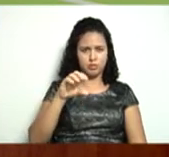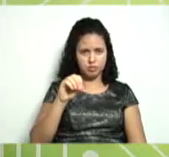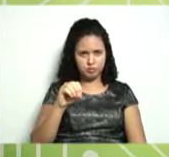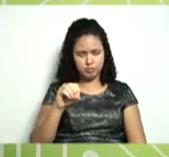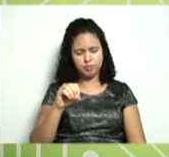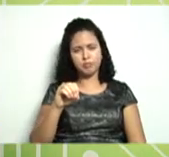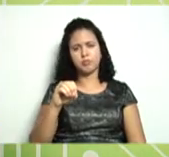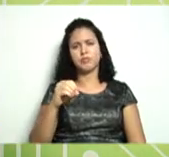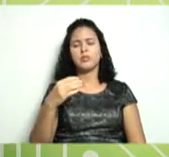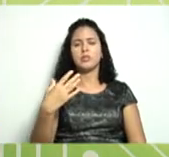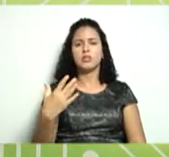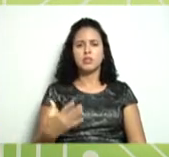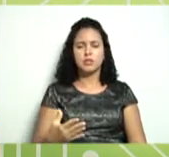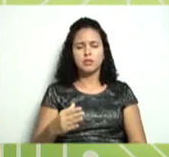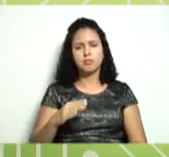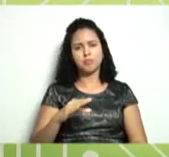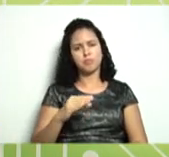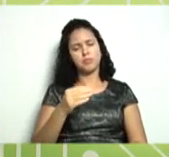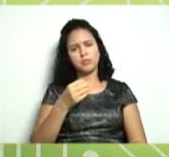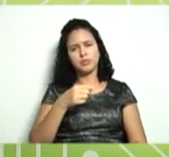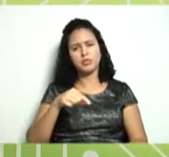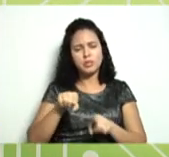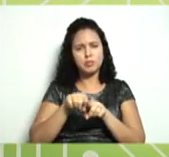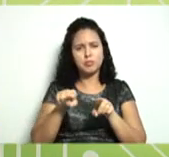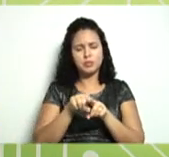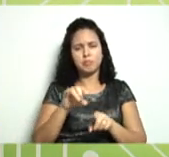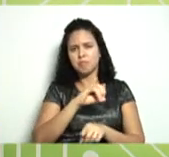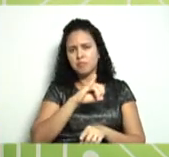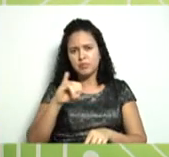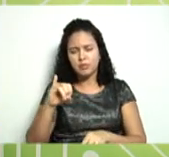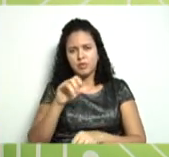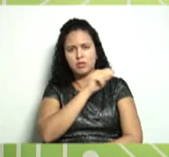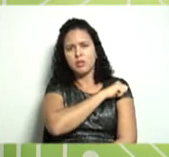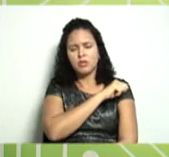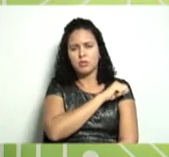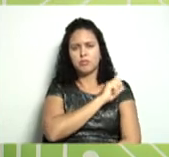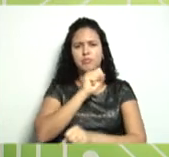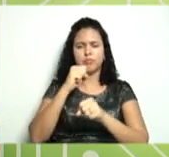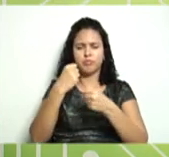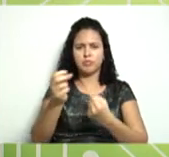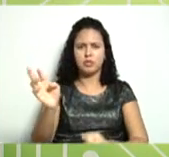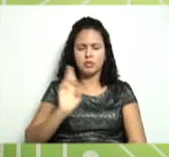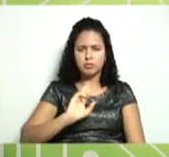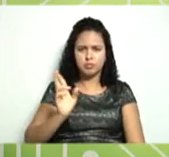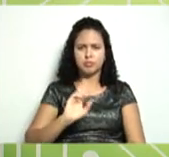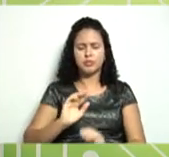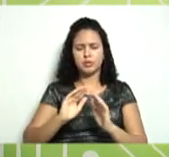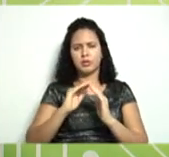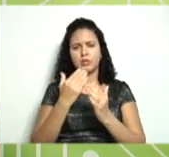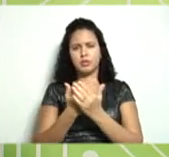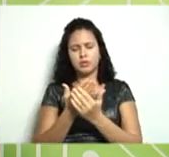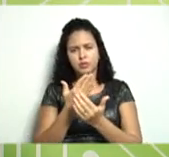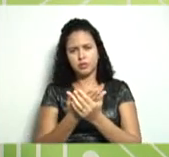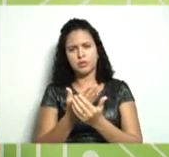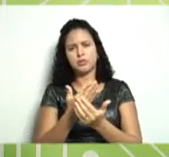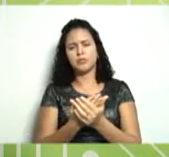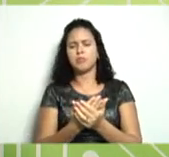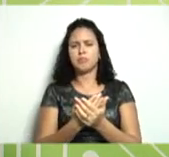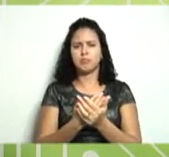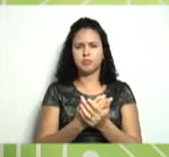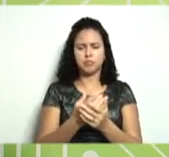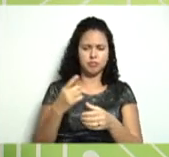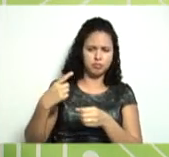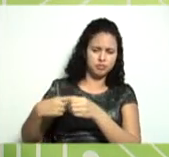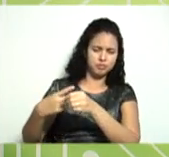alô especial para esses nossos alunos que estão participando, tanto da escola Priscila, quanto da escola Fernando